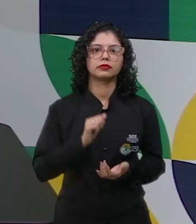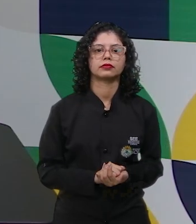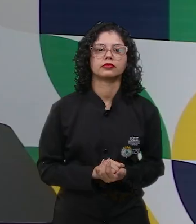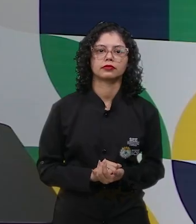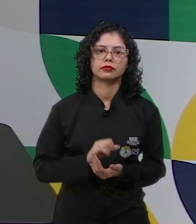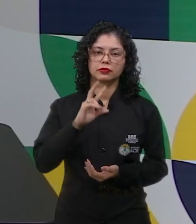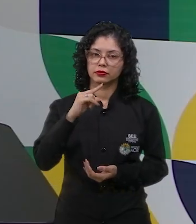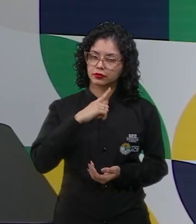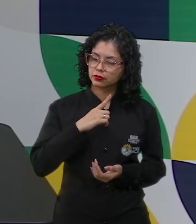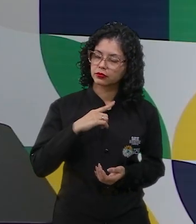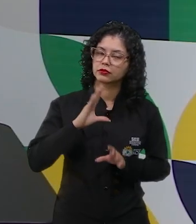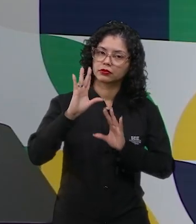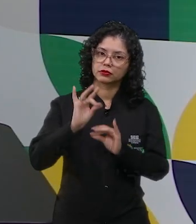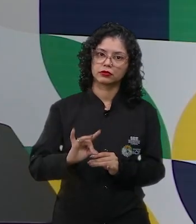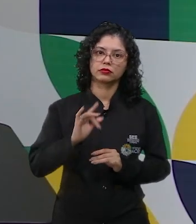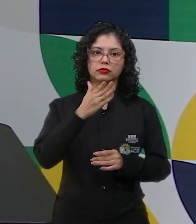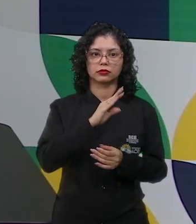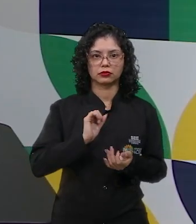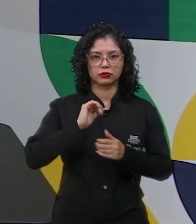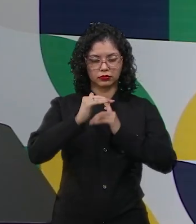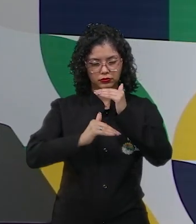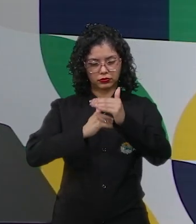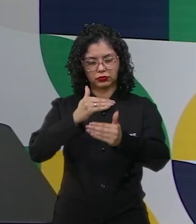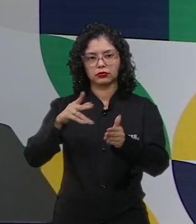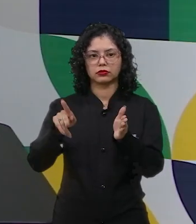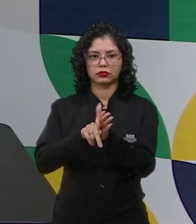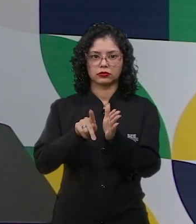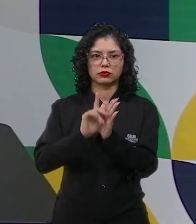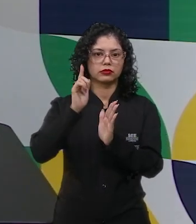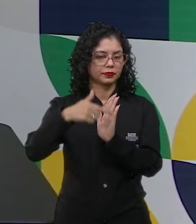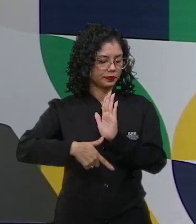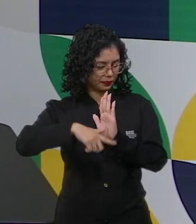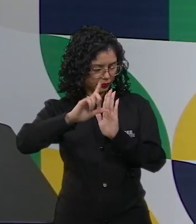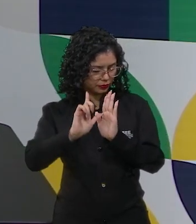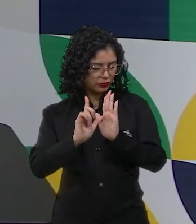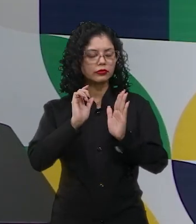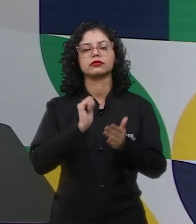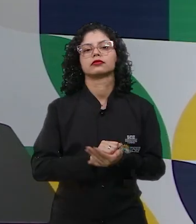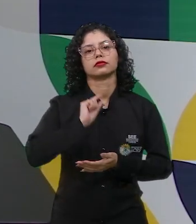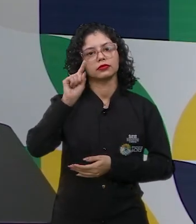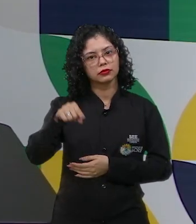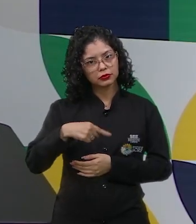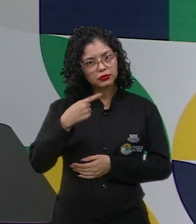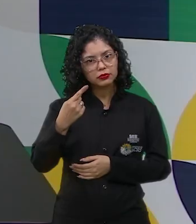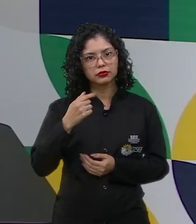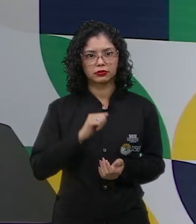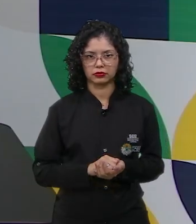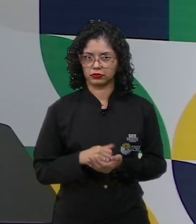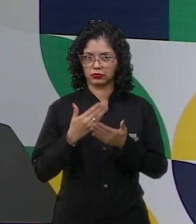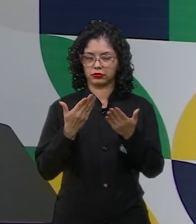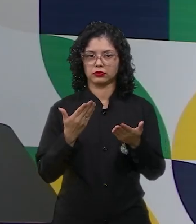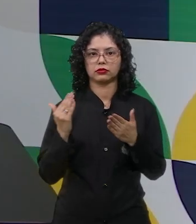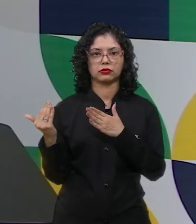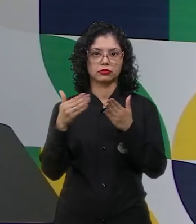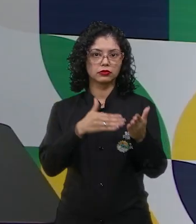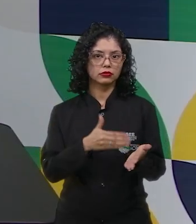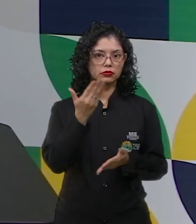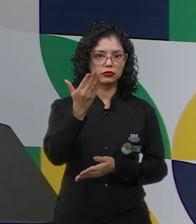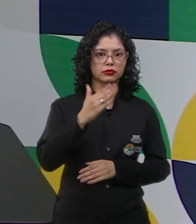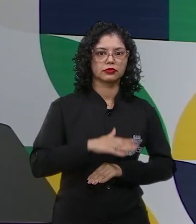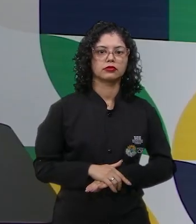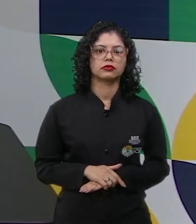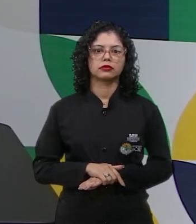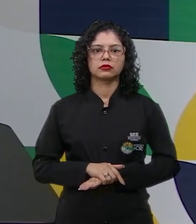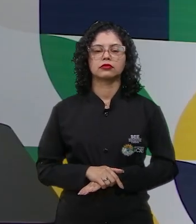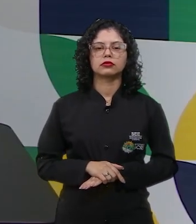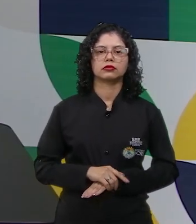ter a edição, vai ter a correção, é todo um processo, né? Antes e também depois aí para que essa aula chegue até você. E